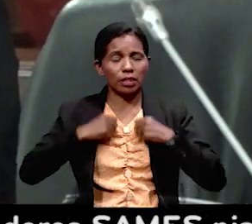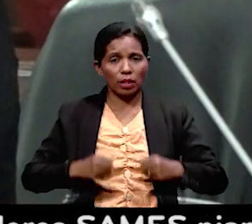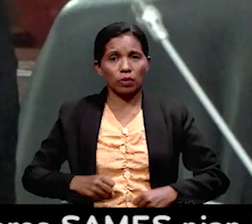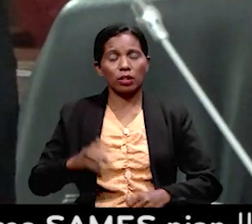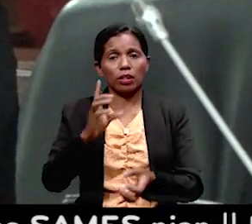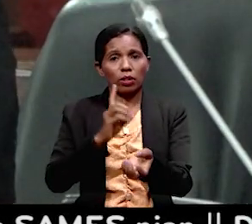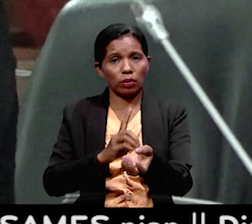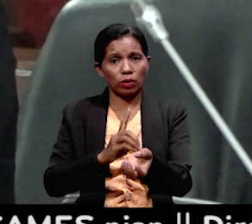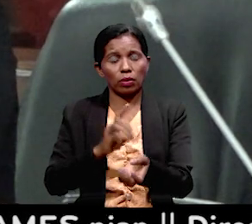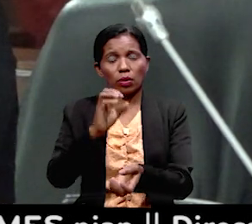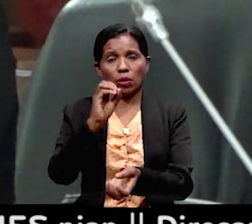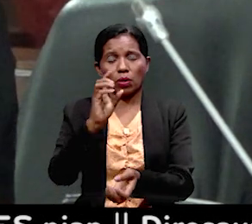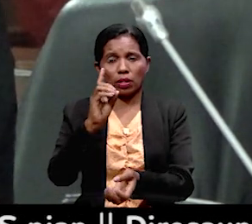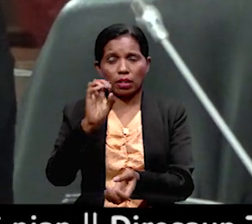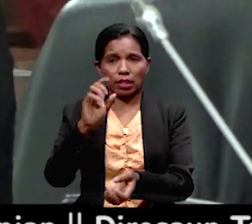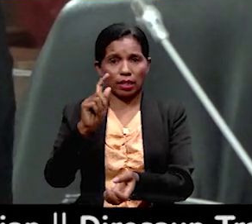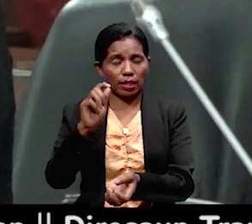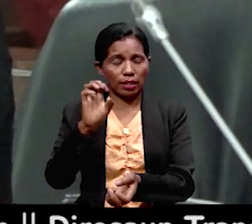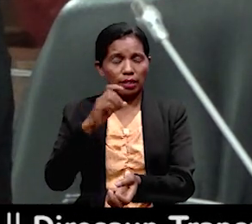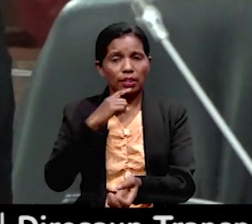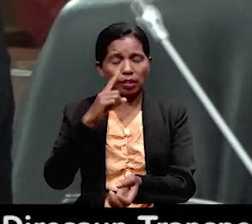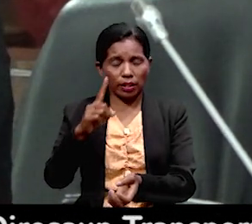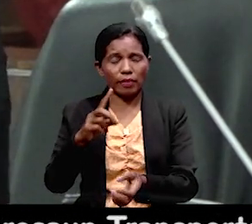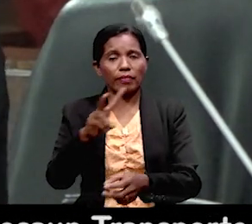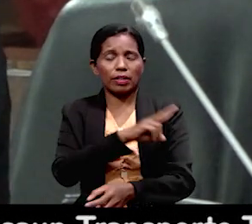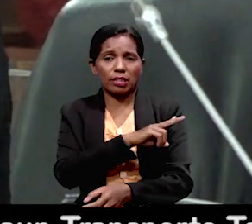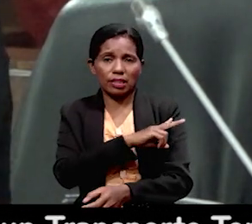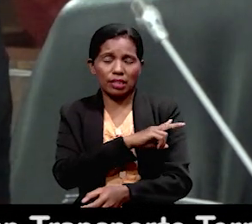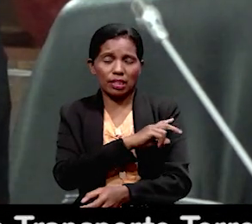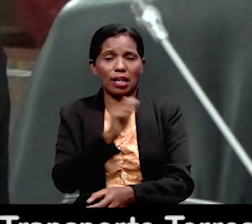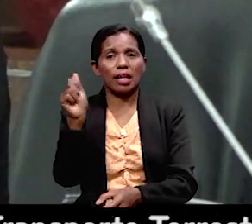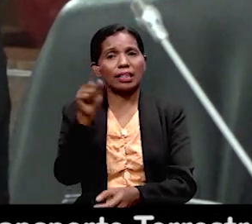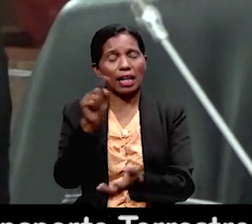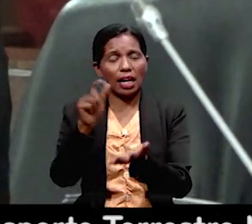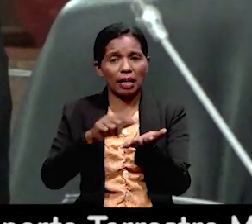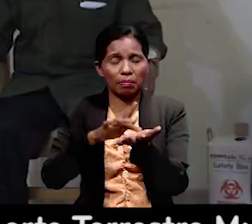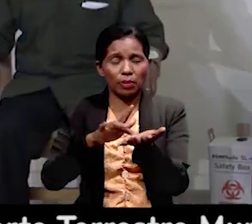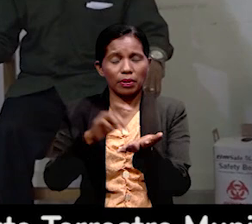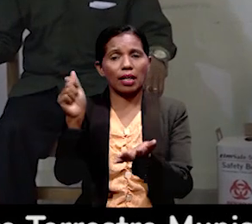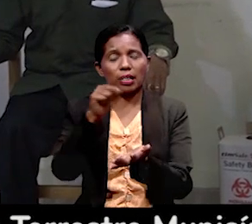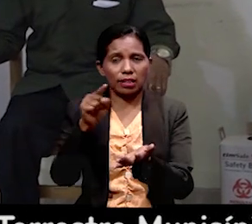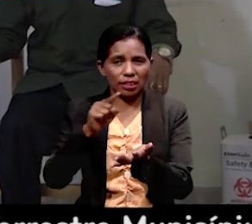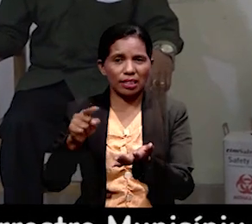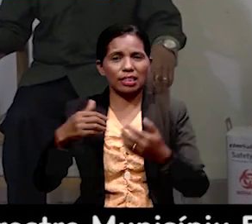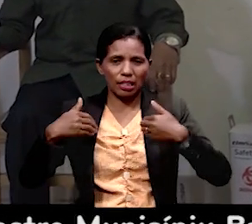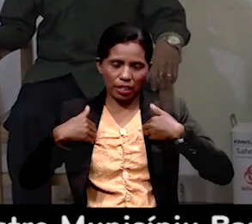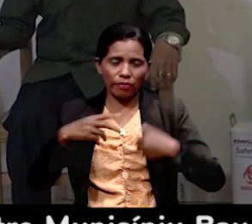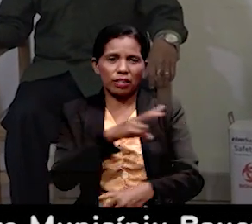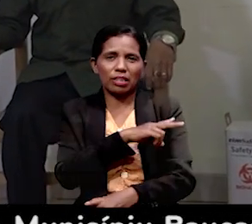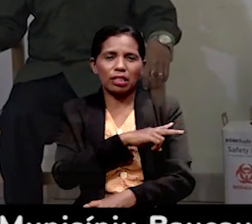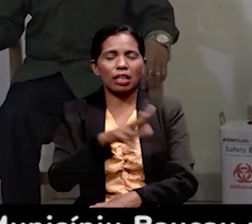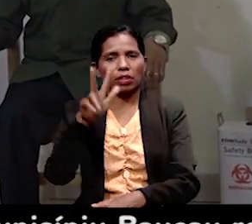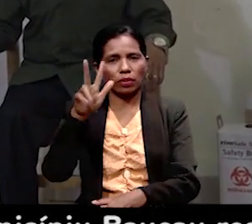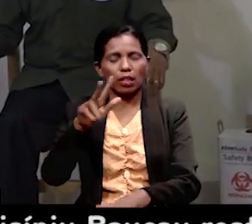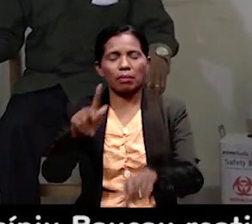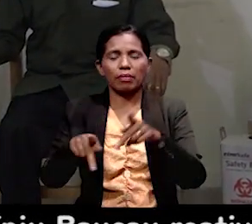Belo reconhece a vacina AstraZeneca e via balão efetivo. Também é a possibilidade de ser a vacina 12 da tolo, mas cidadão não consegue